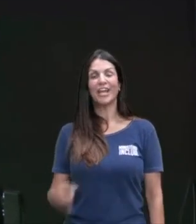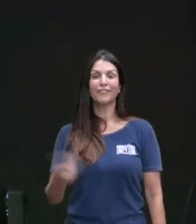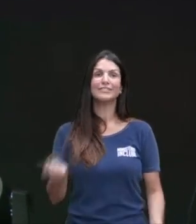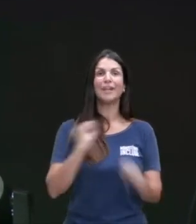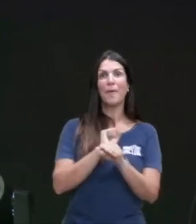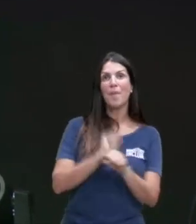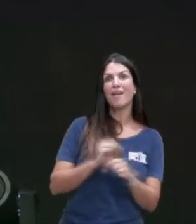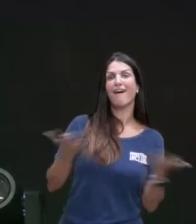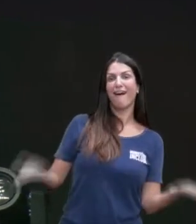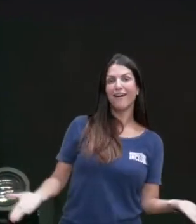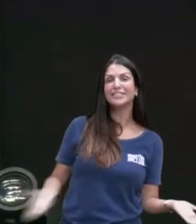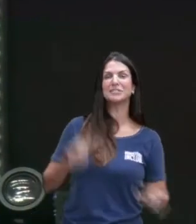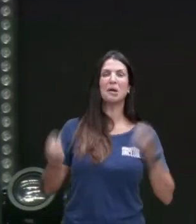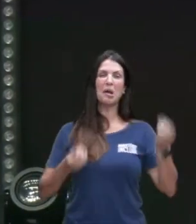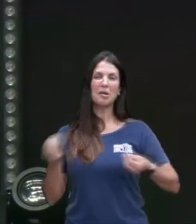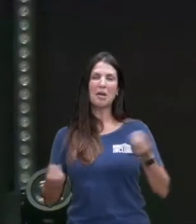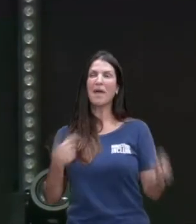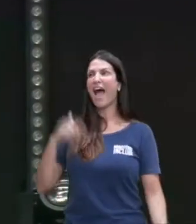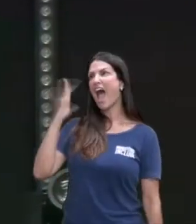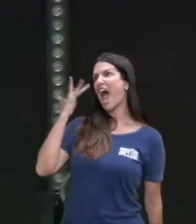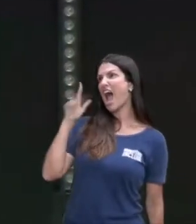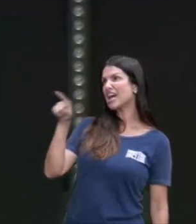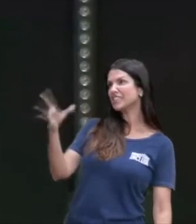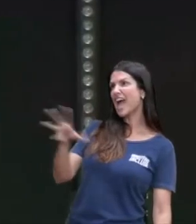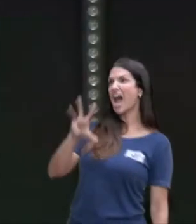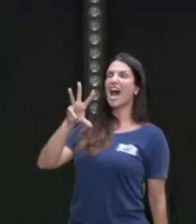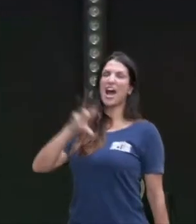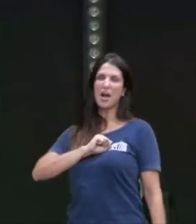é meu Colunga acho que ele me ama